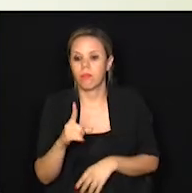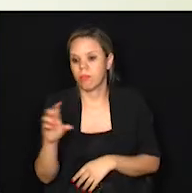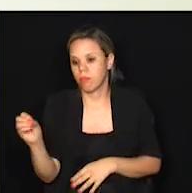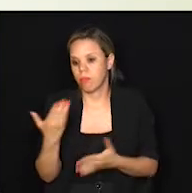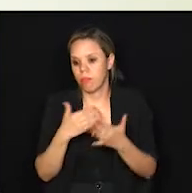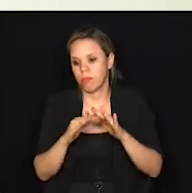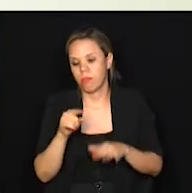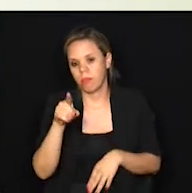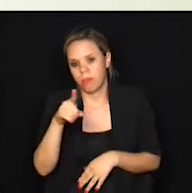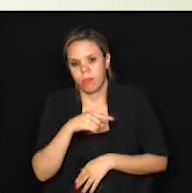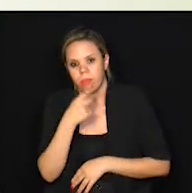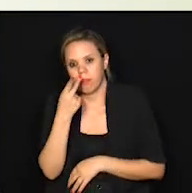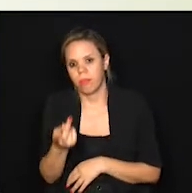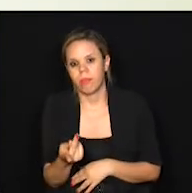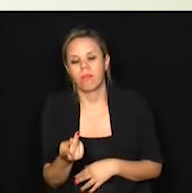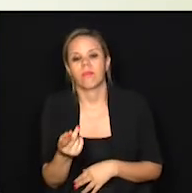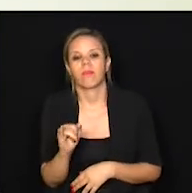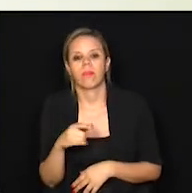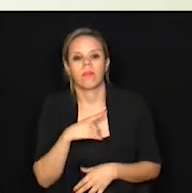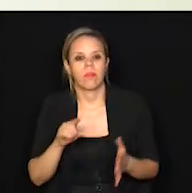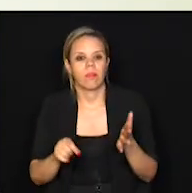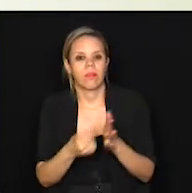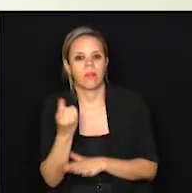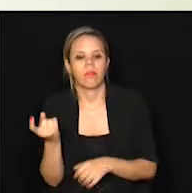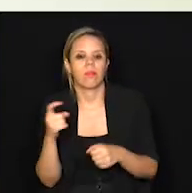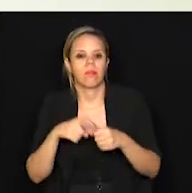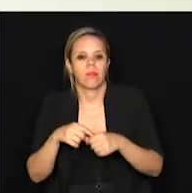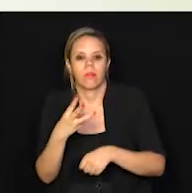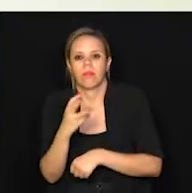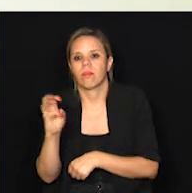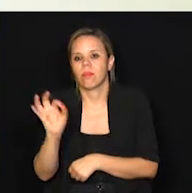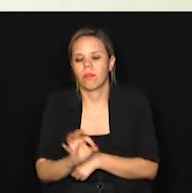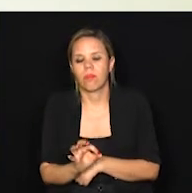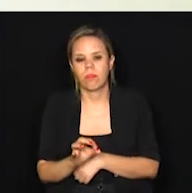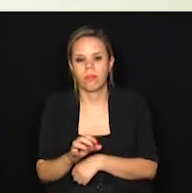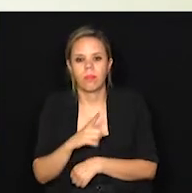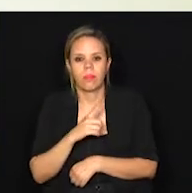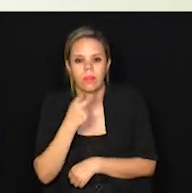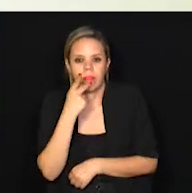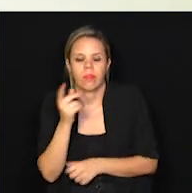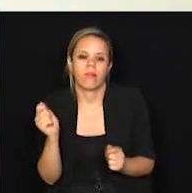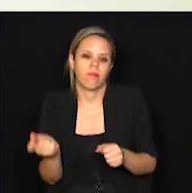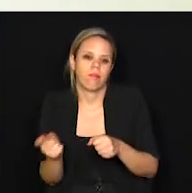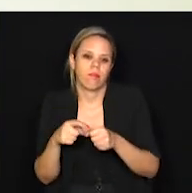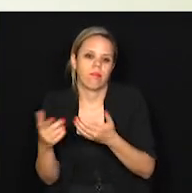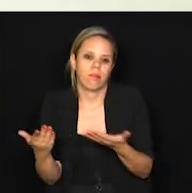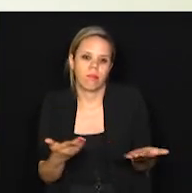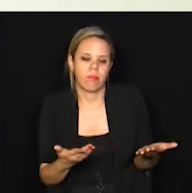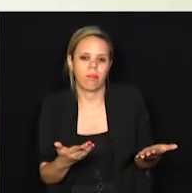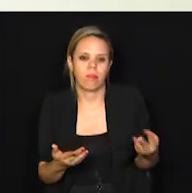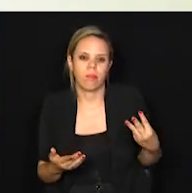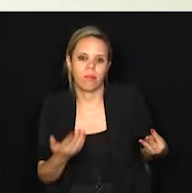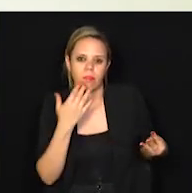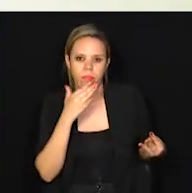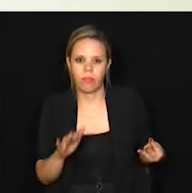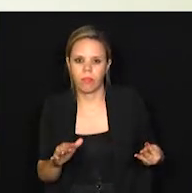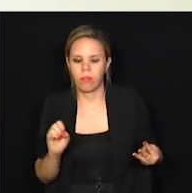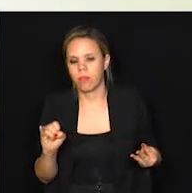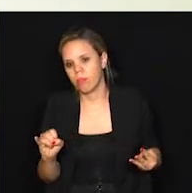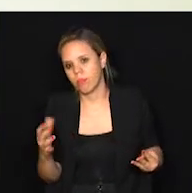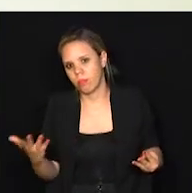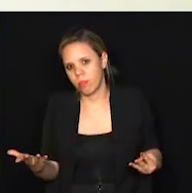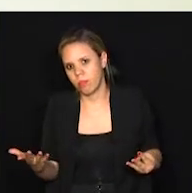imagens também foram apresentadas à vigilância, porque se diz tanto que a criança não pode sair de casa, que ela vai adoecer, e nós estamos